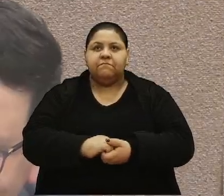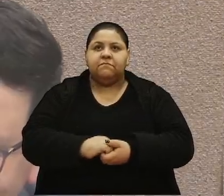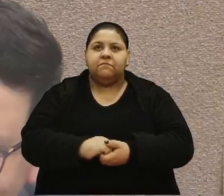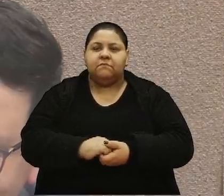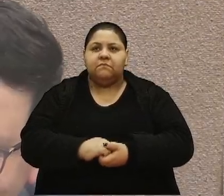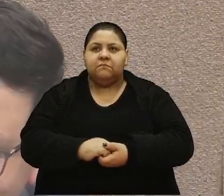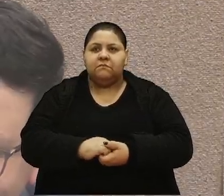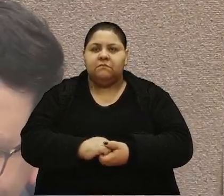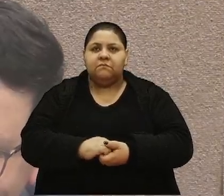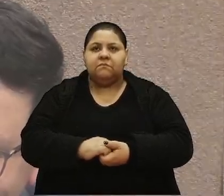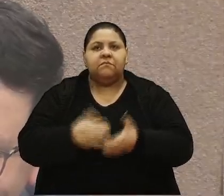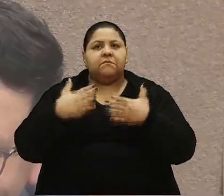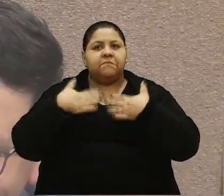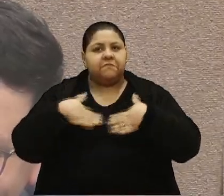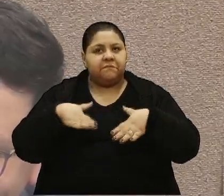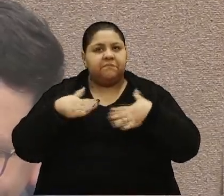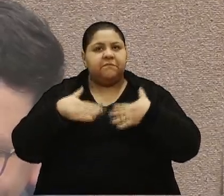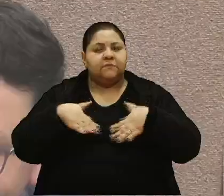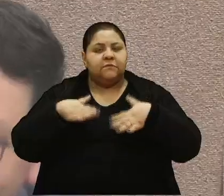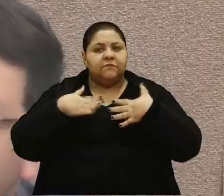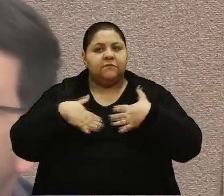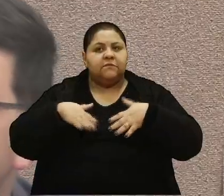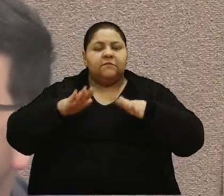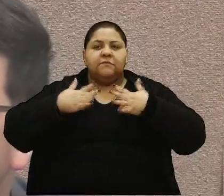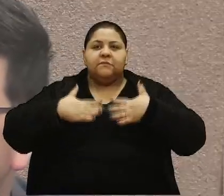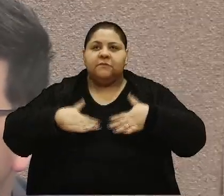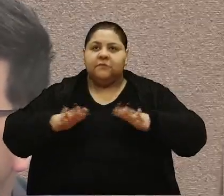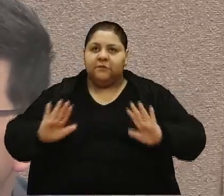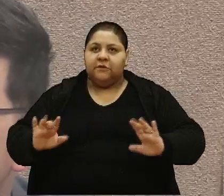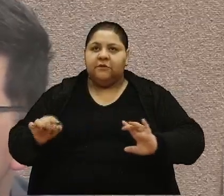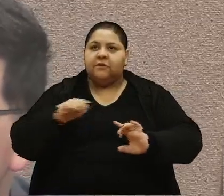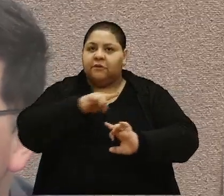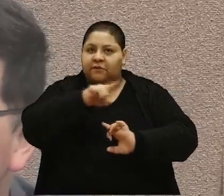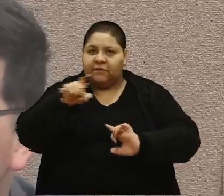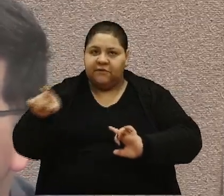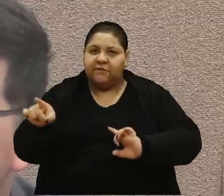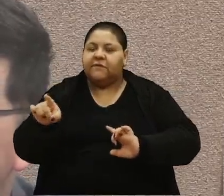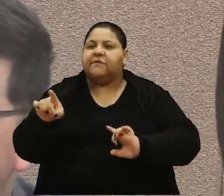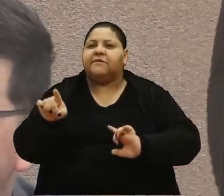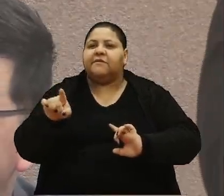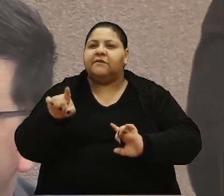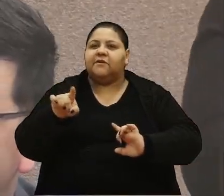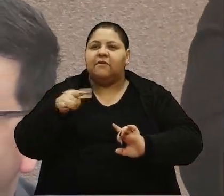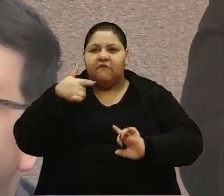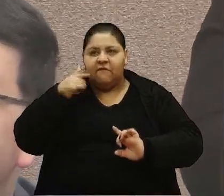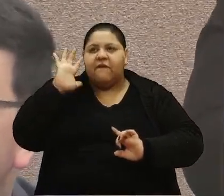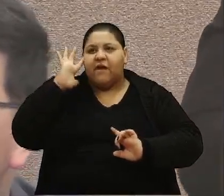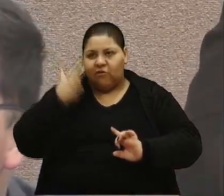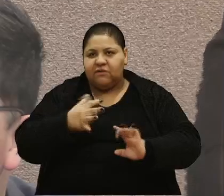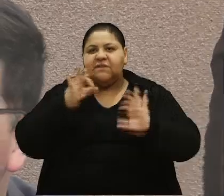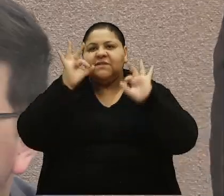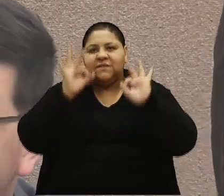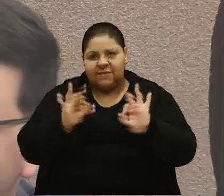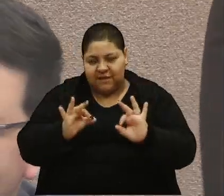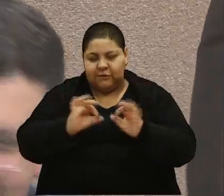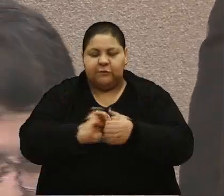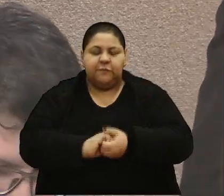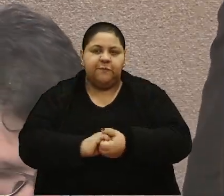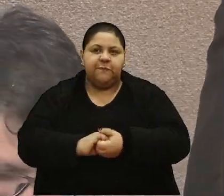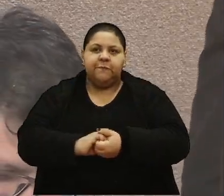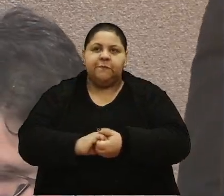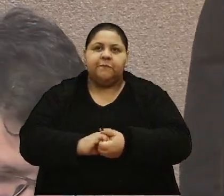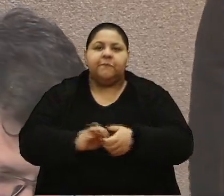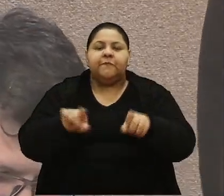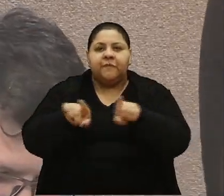mantenham-se tranquilas e serenas, que o que é de vocês está guardado e muito bem guardado. Também. Dessa mesma forma,